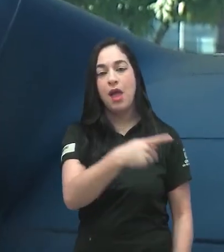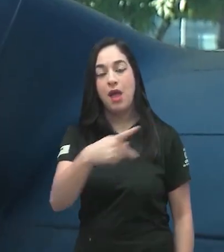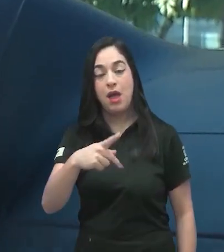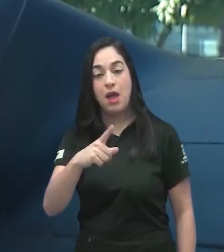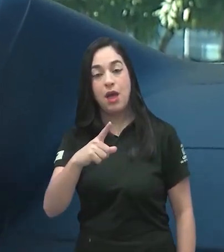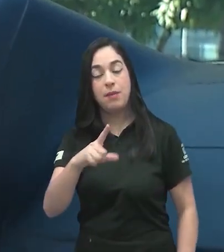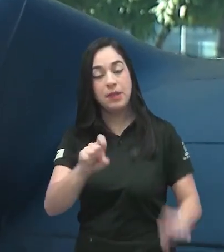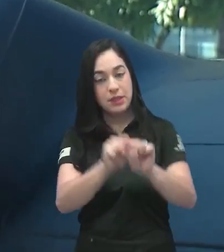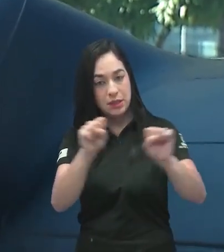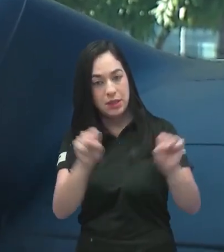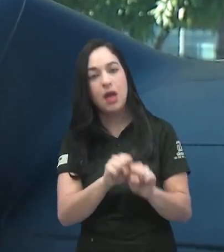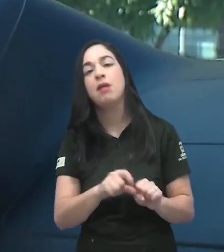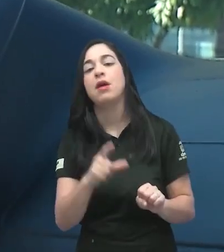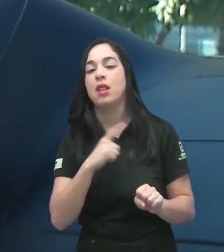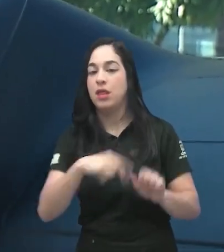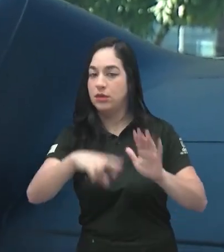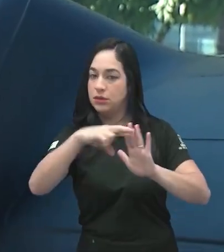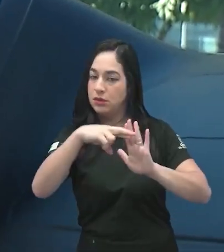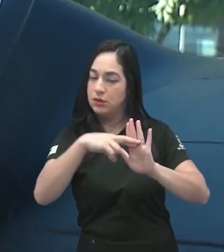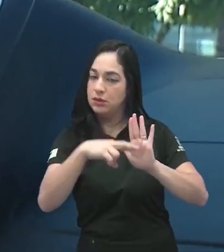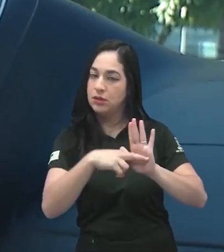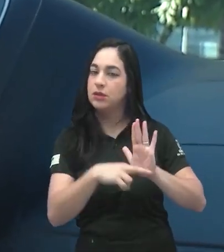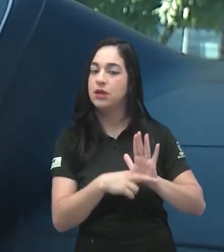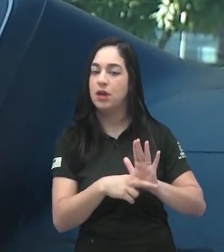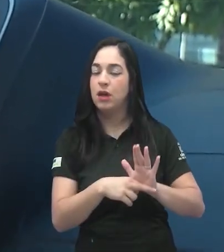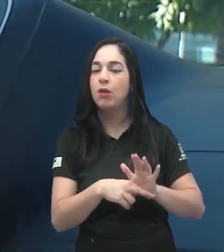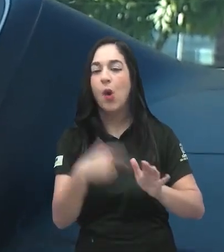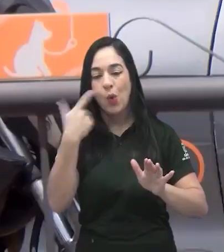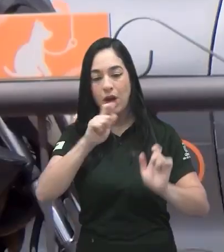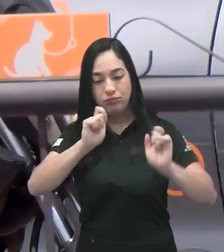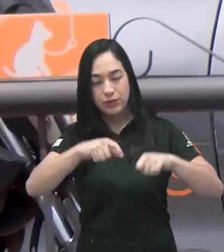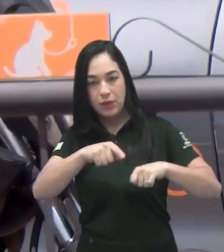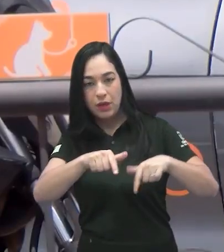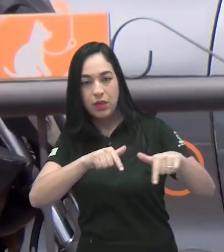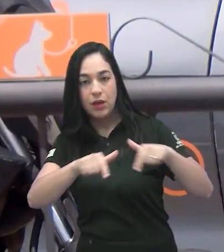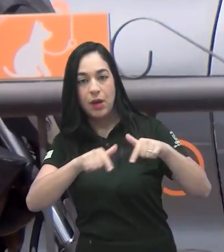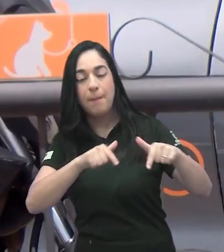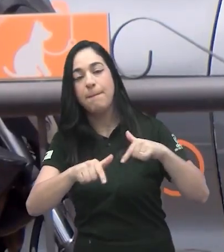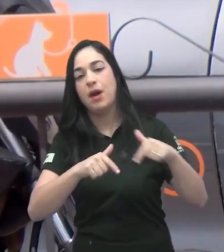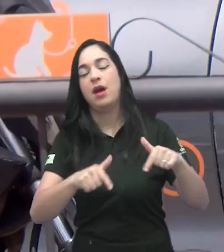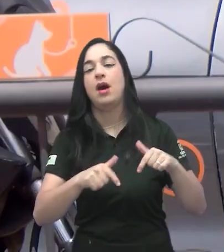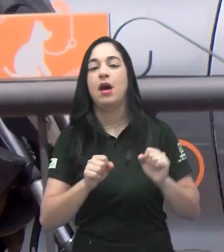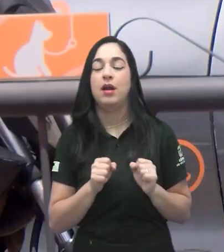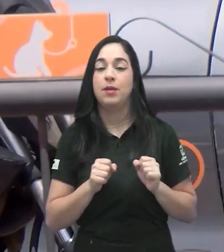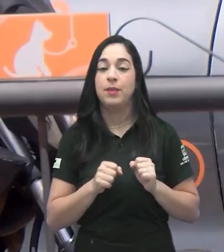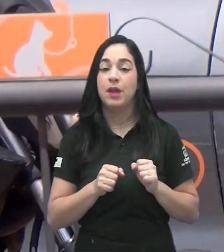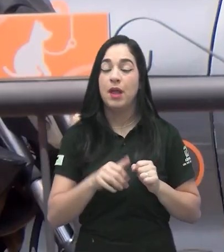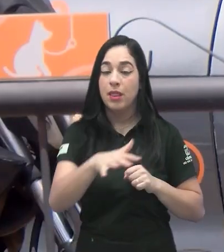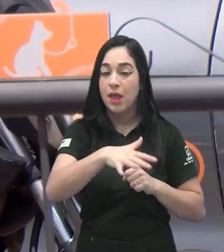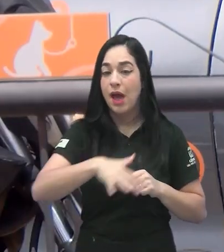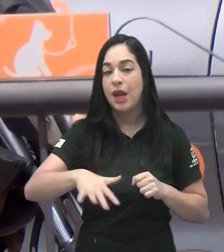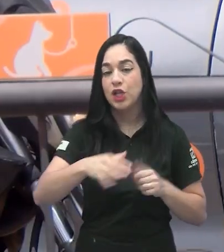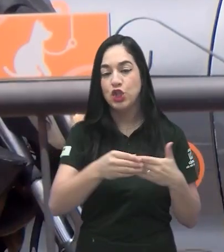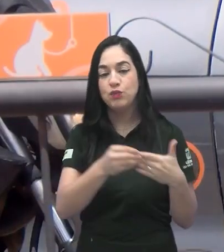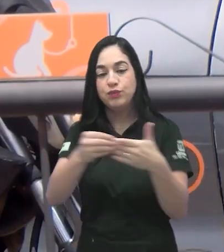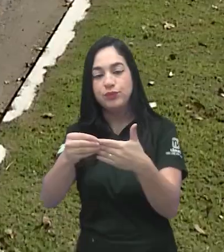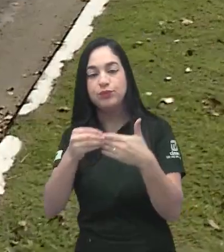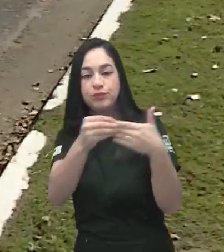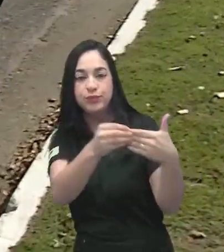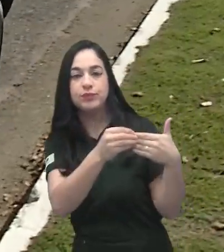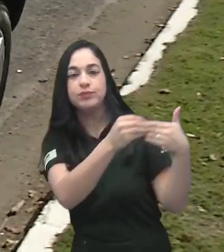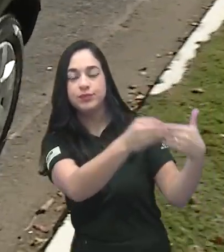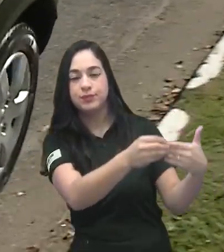ou organizado por uma plataforma digital ou aplicativo de celular. Essa modalidade tem transformado setores como o de